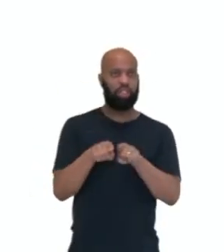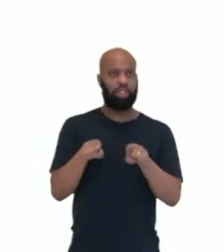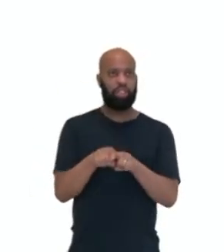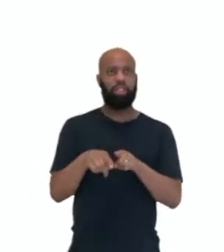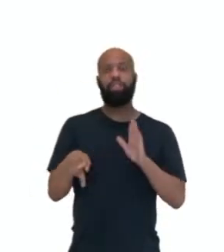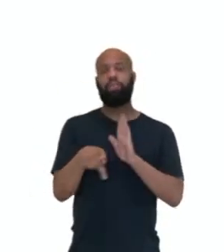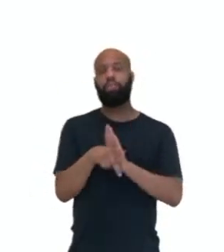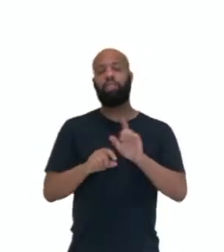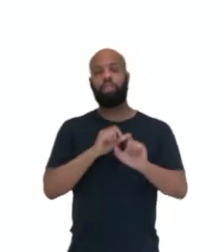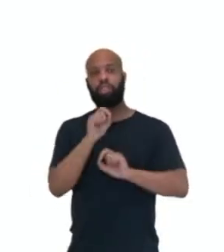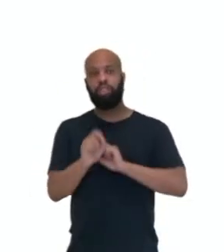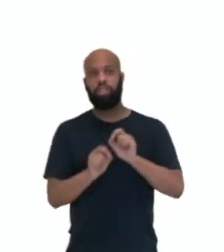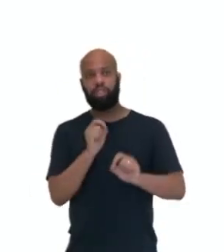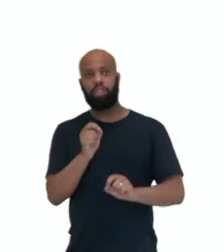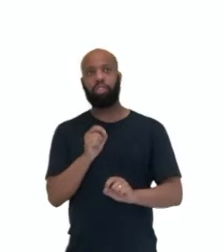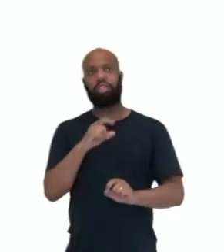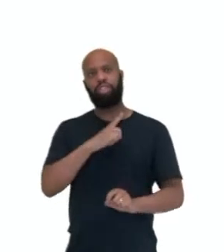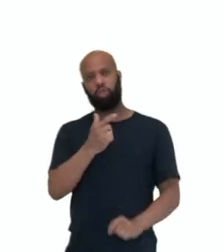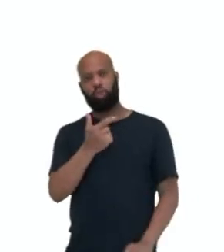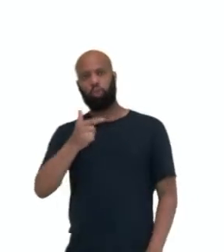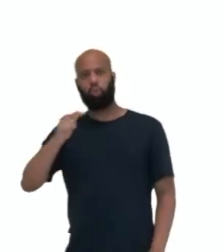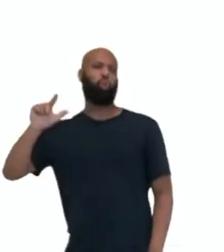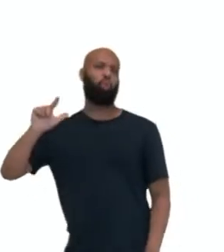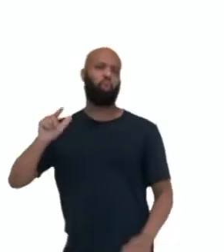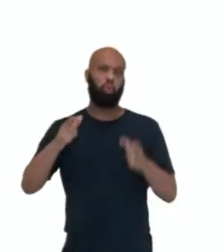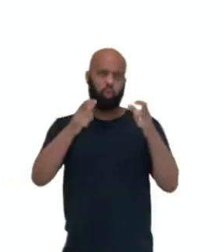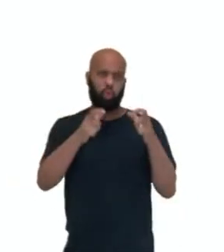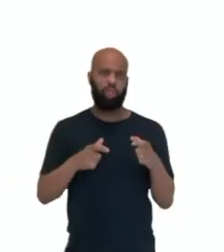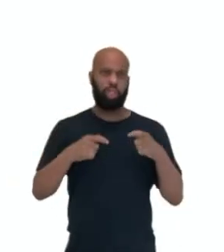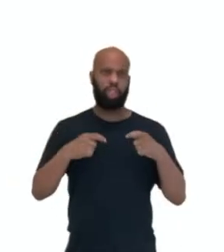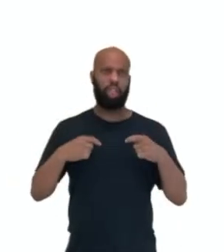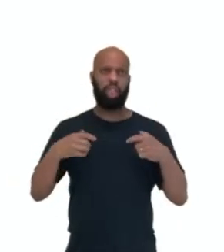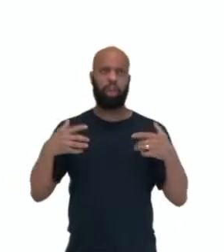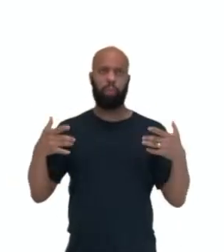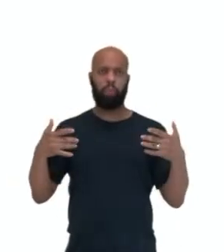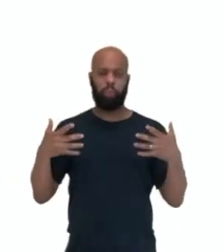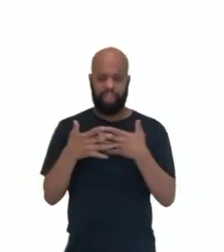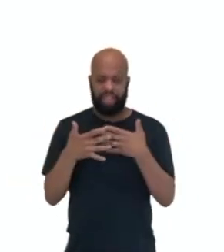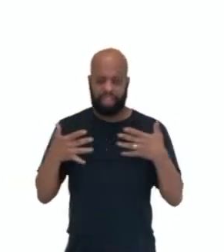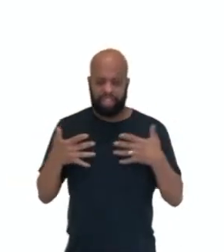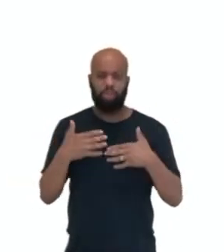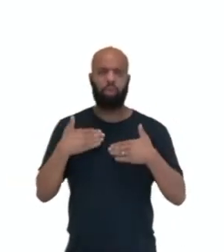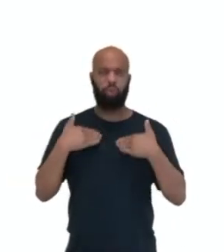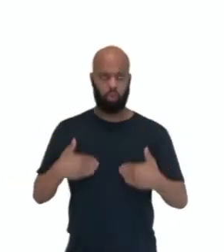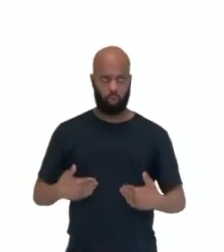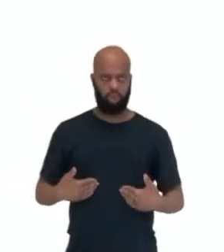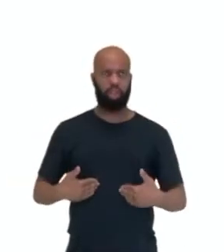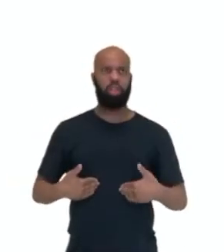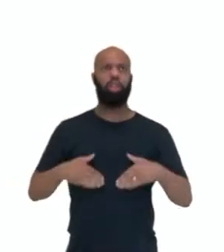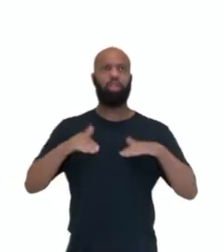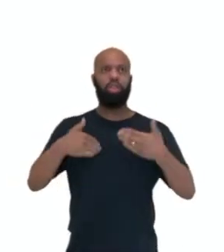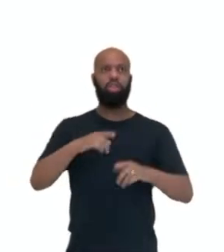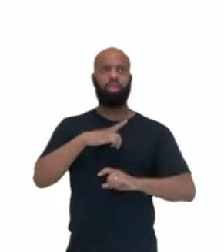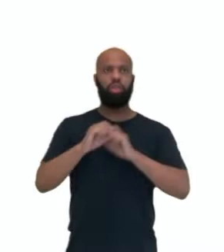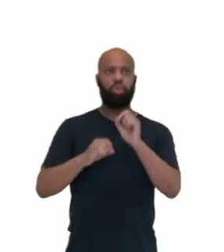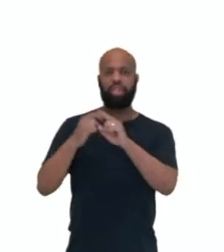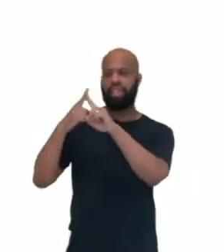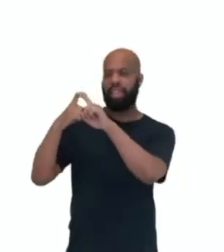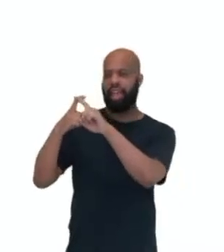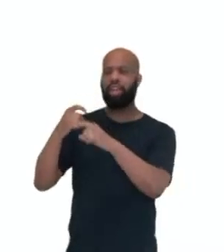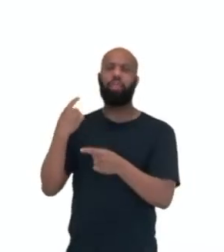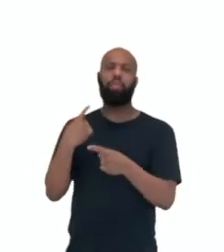músculos. Ele apresenta a seguinte fórmula estrutural, tá aqui. O carboninho assinalado com asterisco porque ele tem